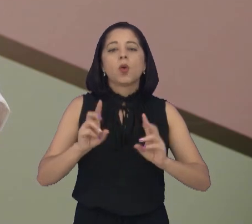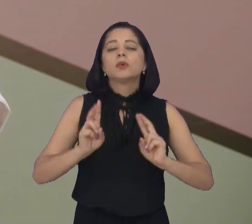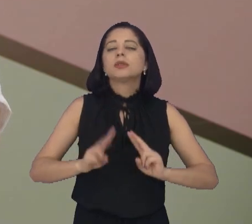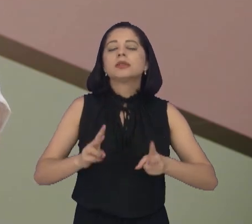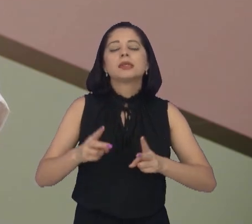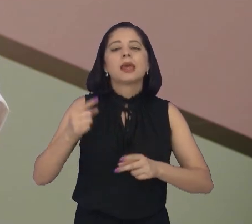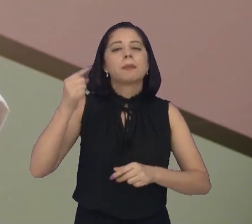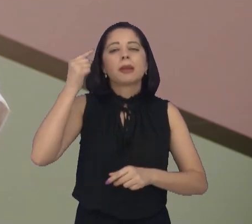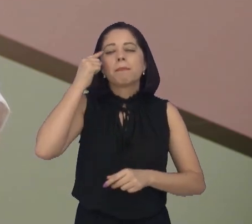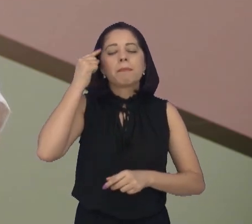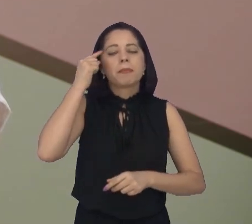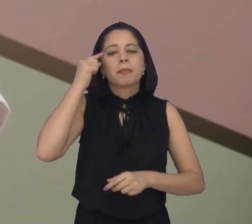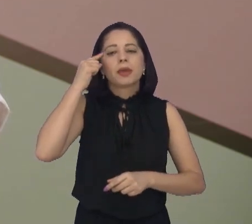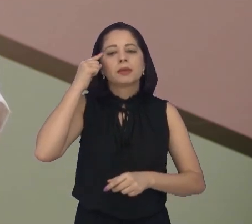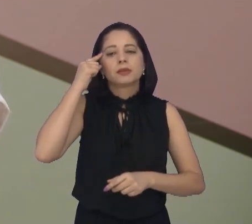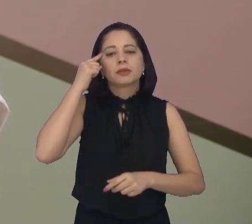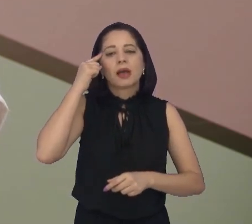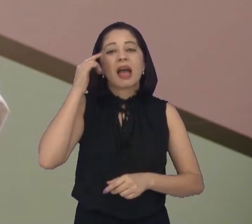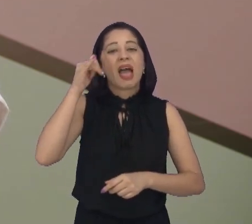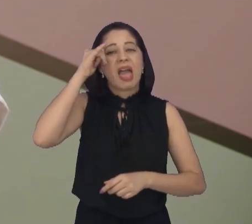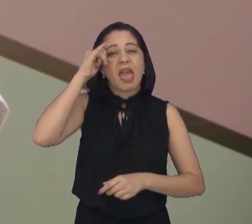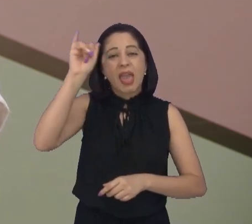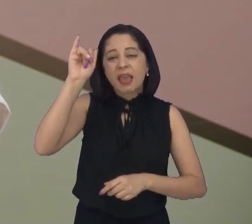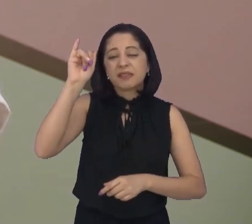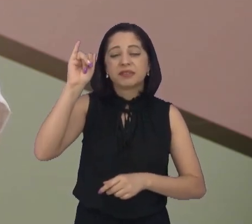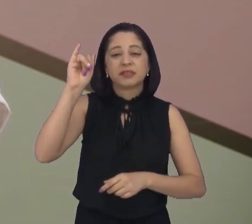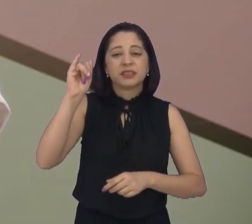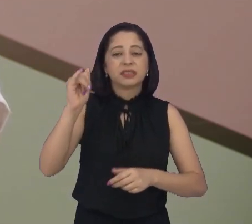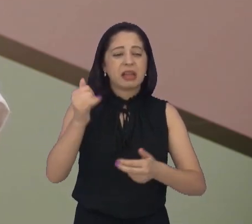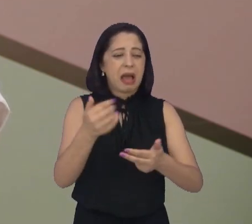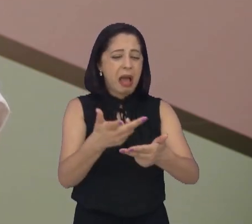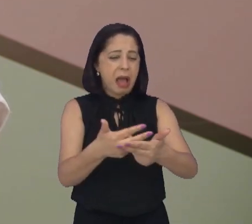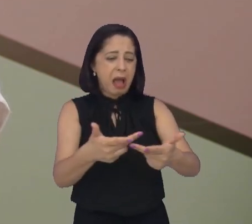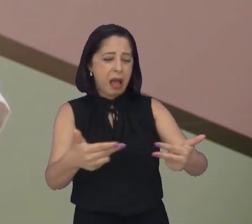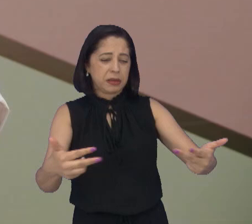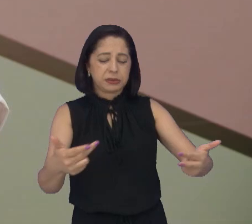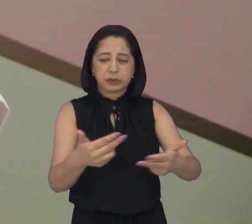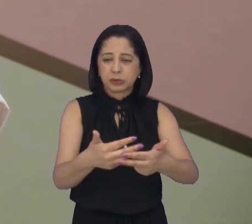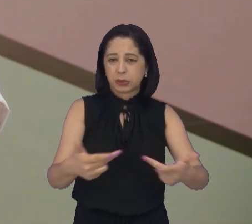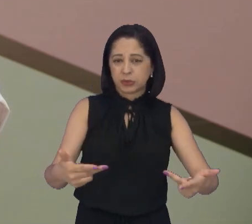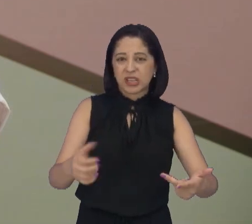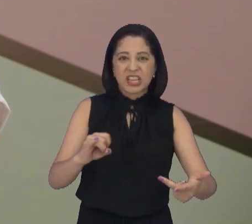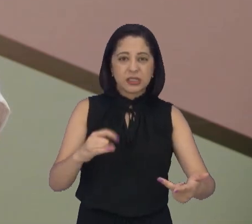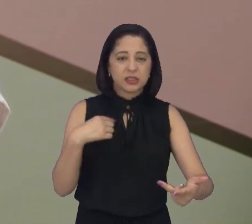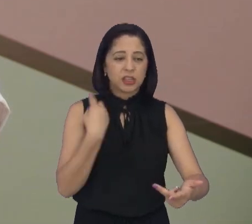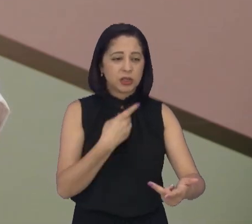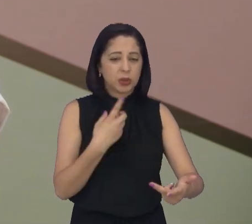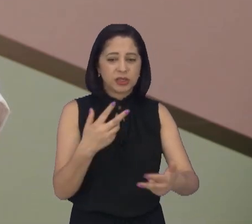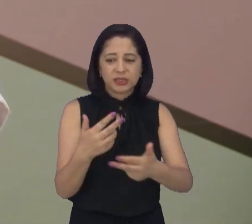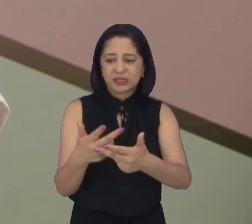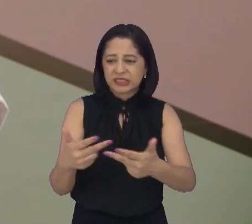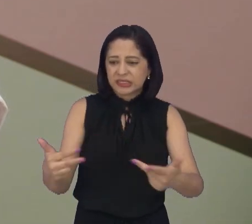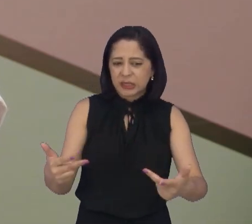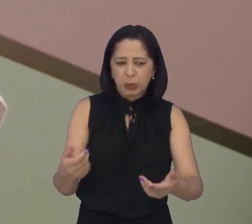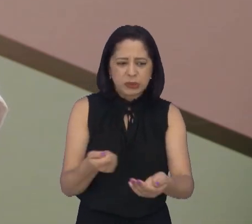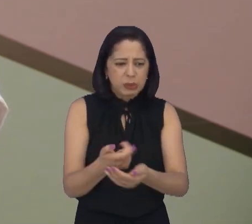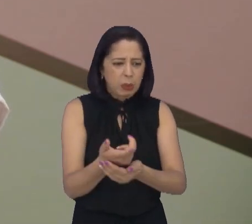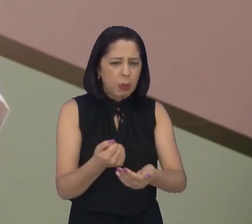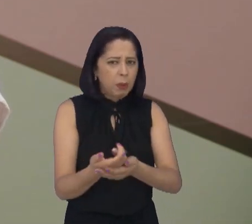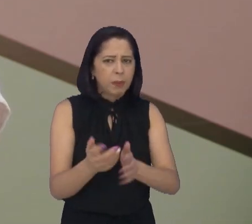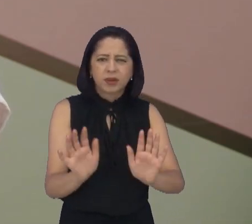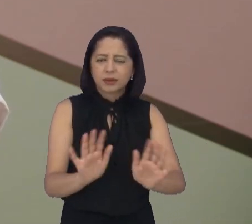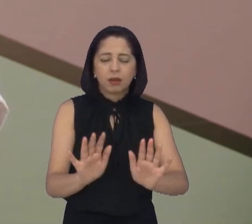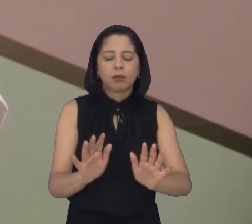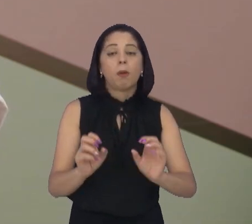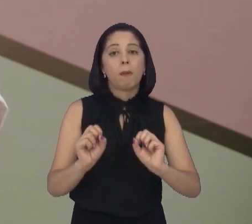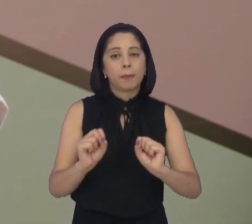para objetos, apego a coisas externas, pode aumentar o nosso vazio ainda mais, né? Então, realmente, buscar o autoconhecimento,